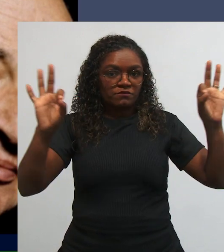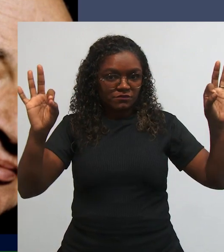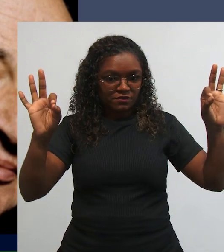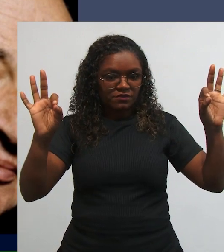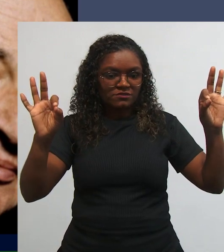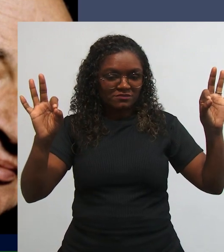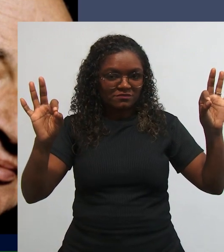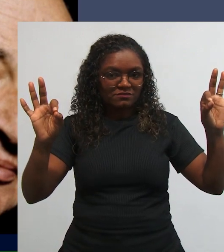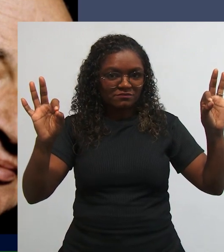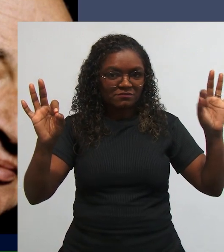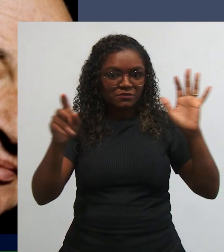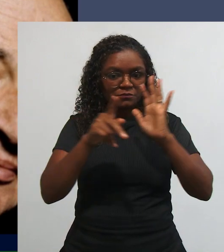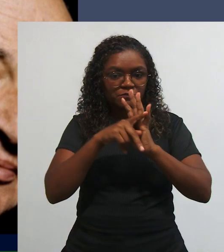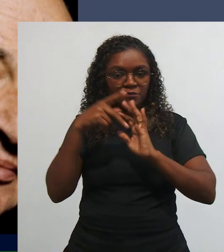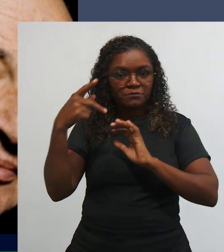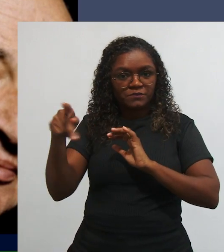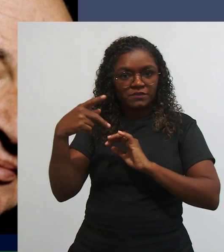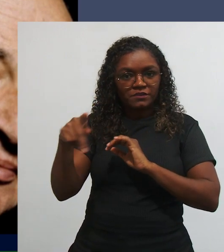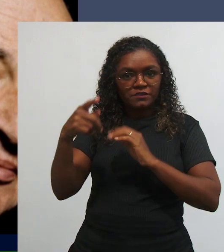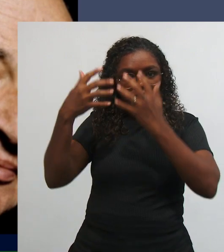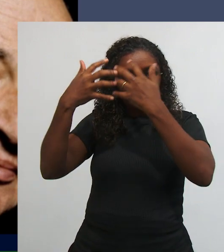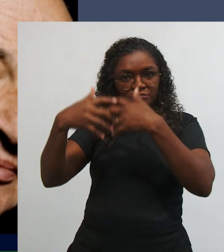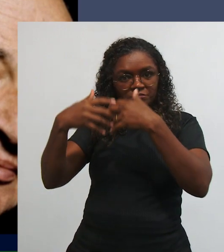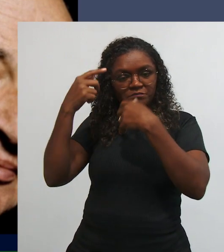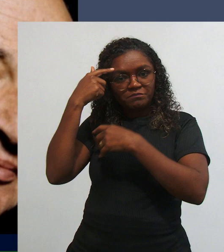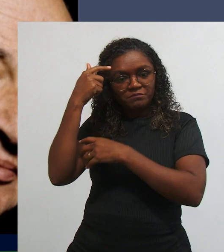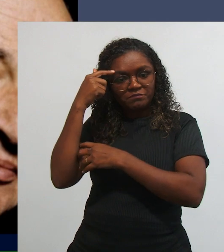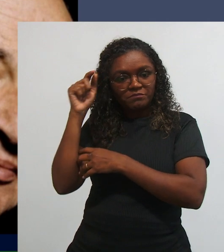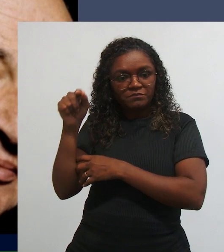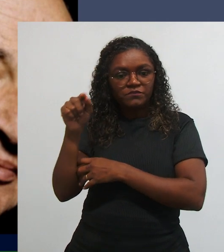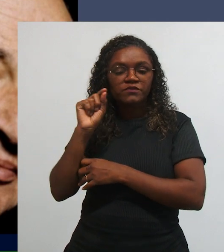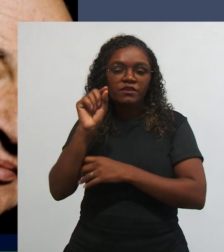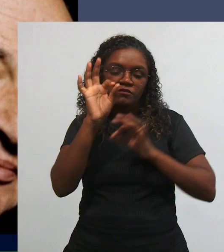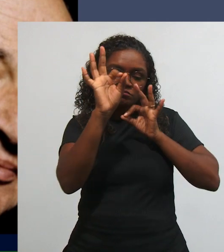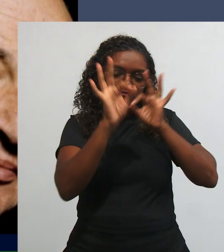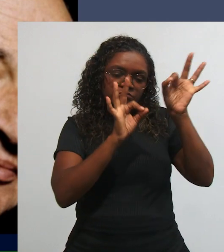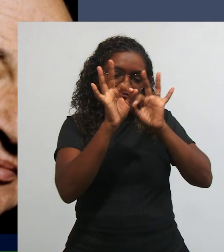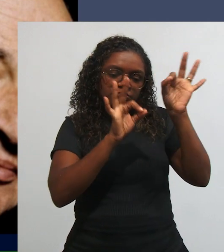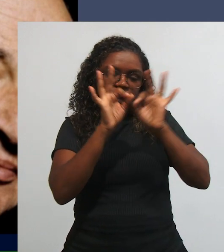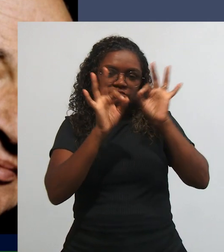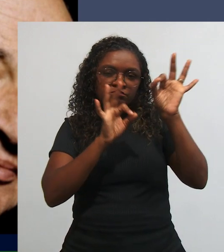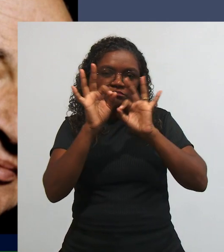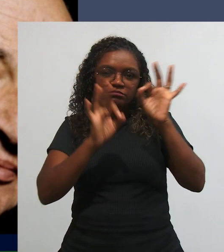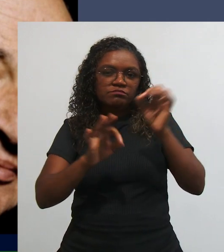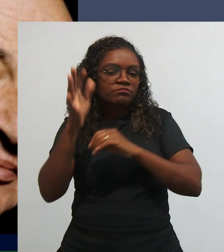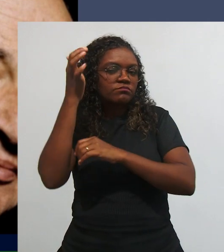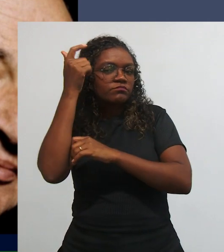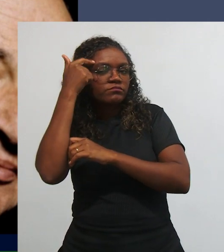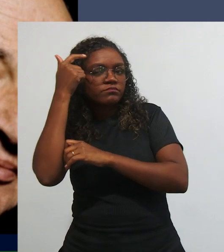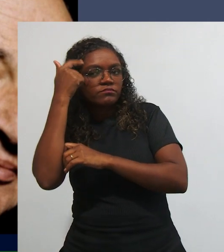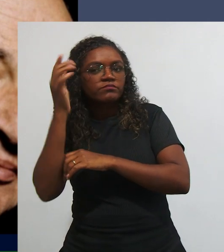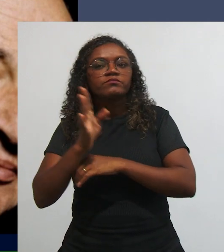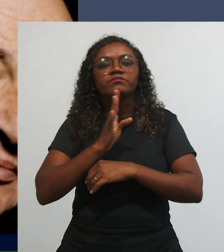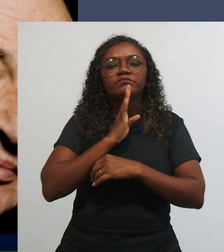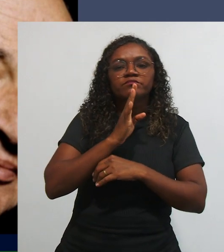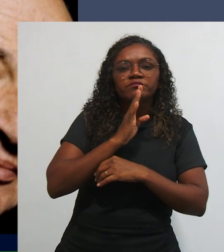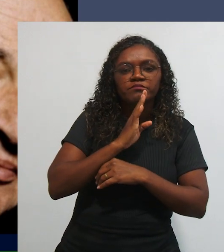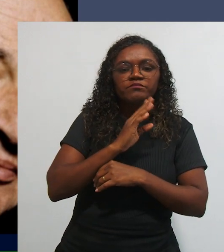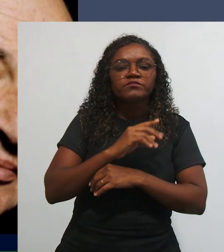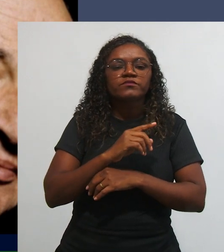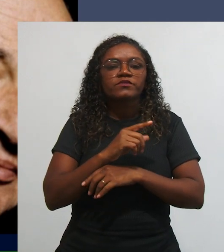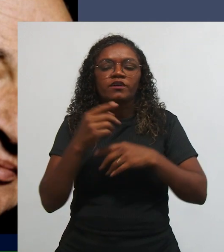frases do seu pensamento é organizar conhecimentos de modo que estes